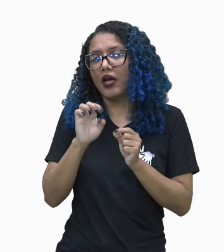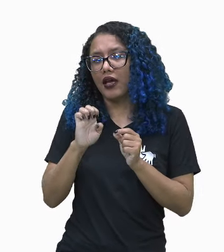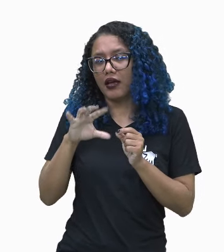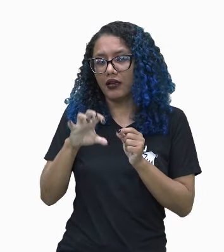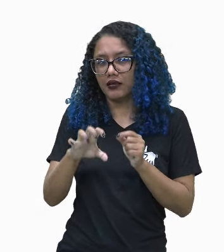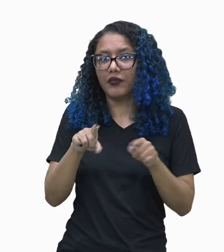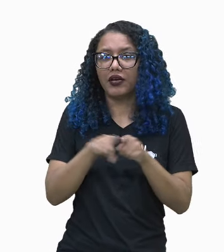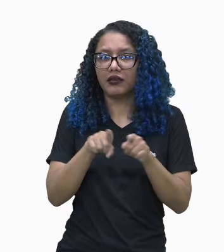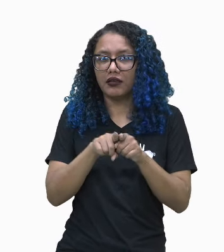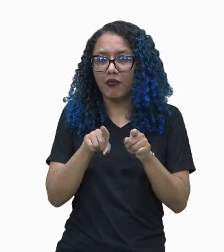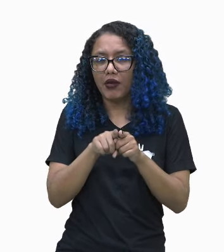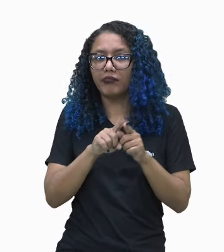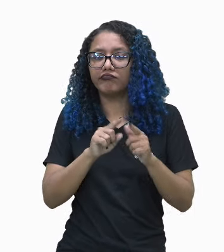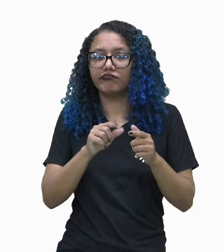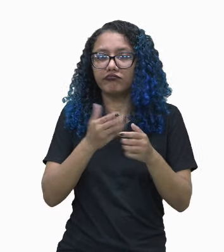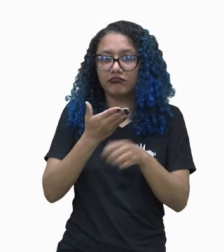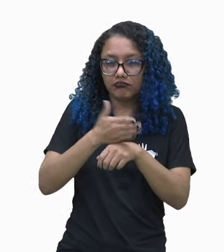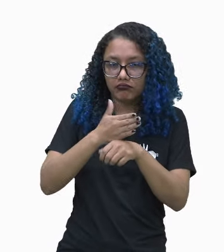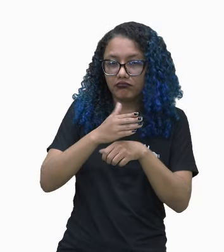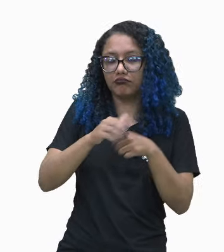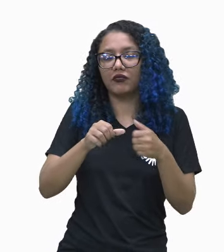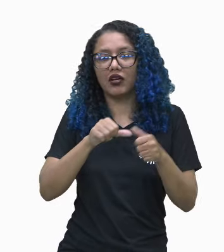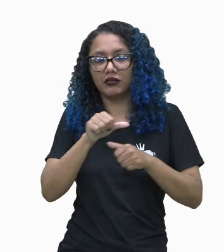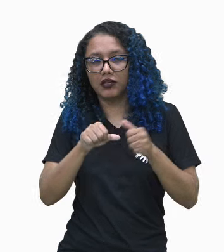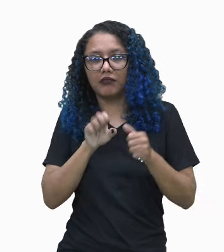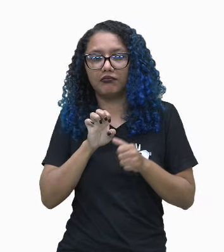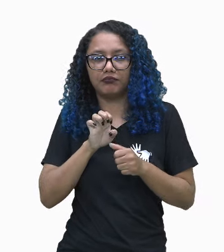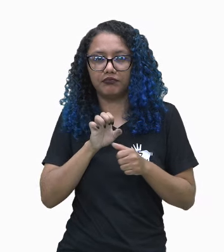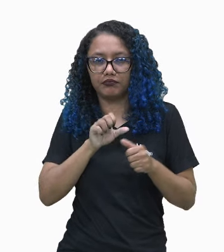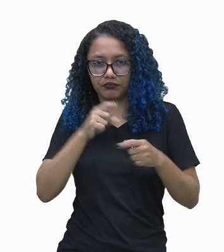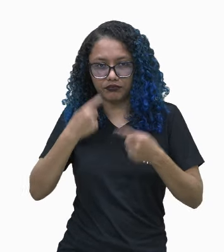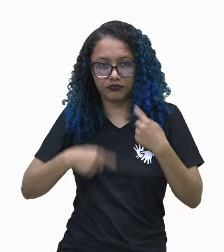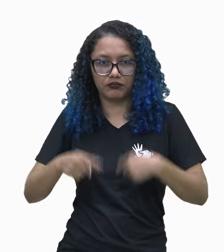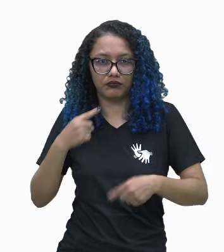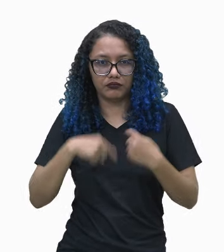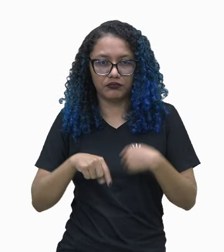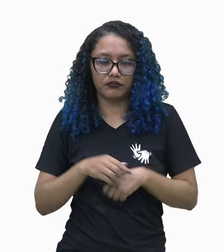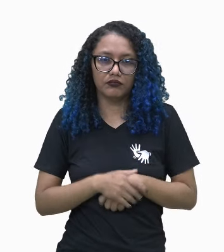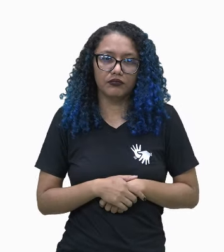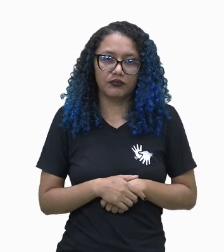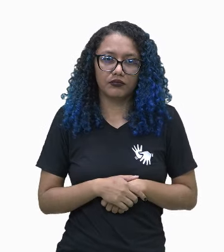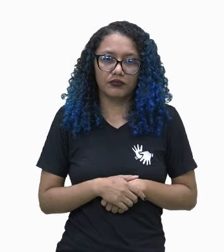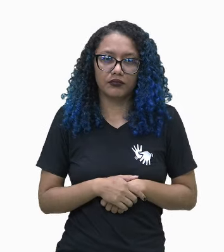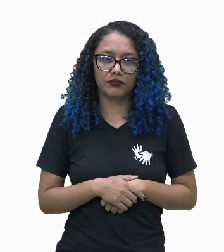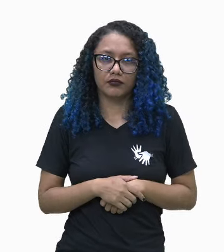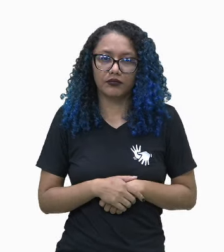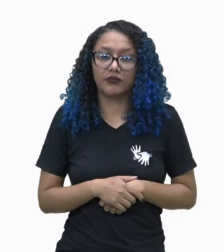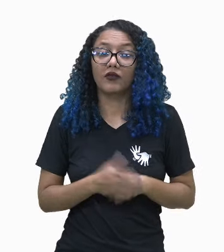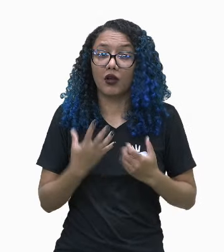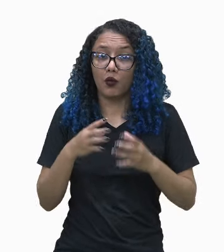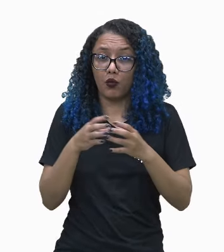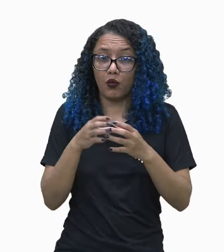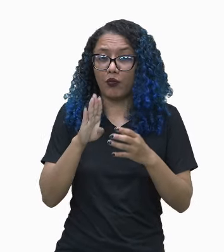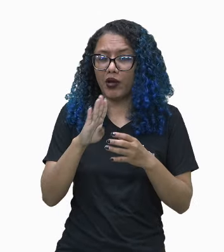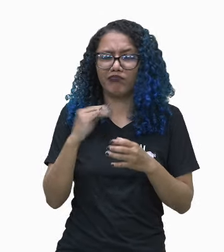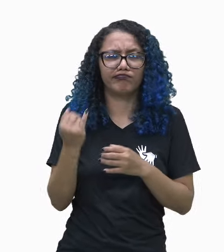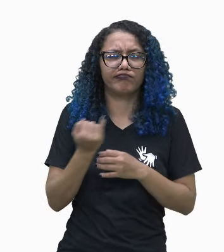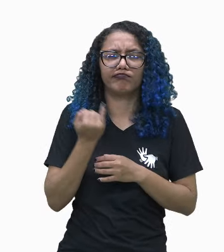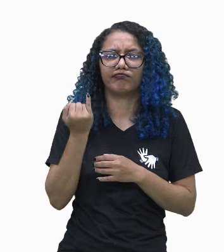metabólicas. Então, nós vamos ver aí que as vitaminas do complexo B, né, elas são essenciais para